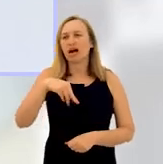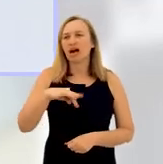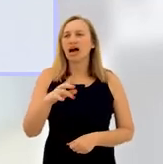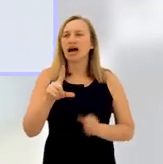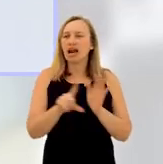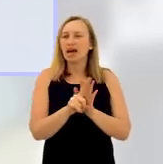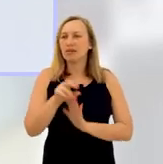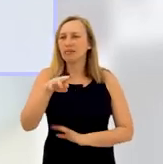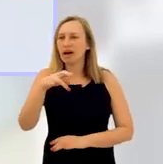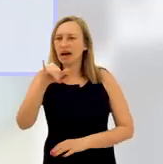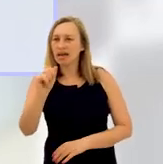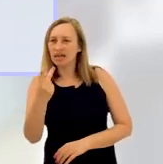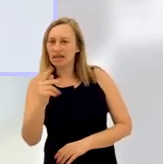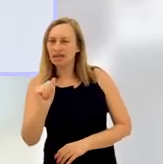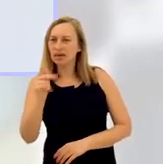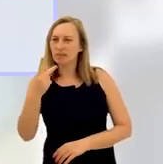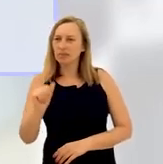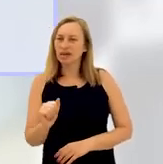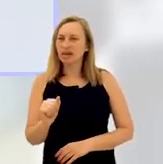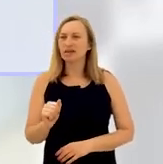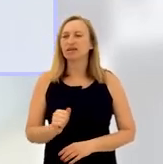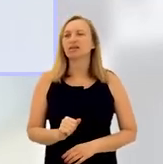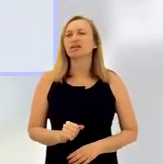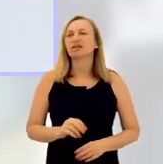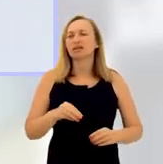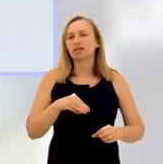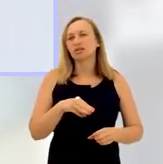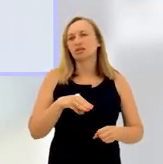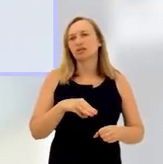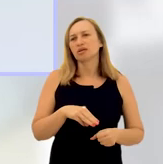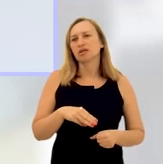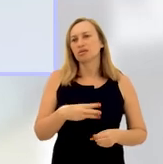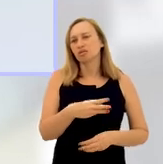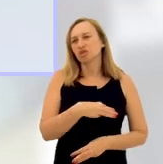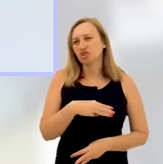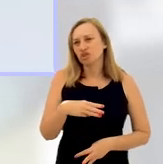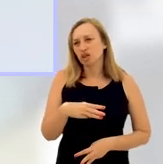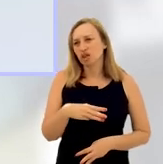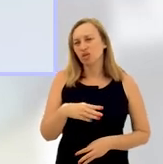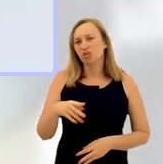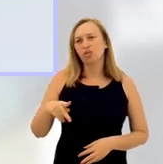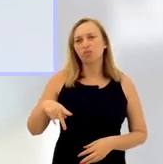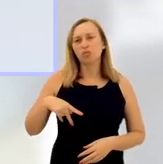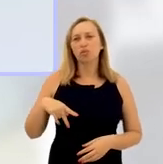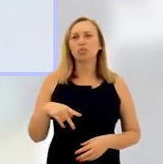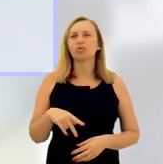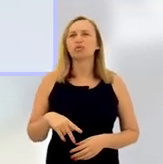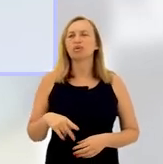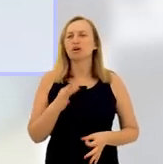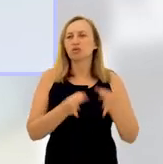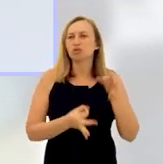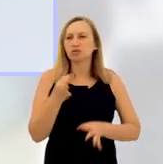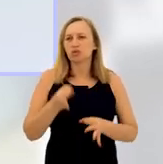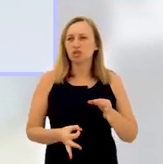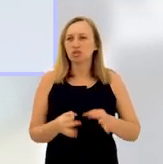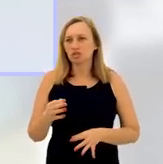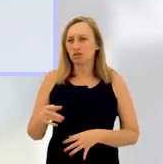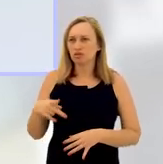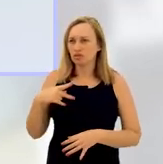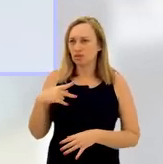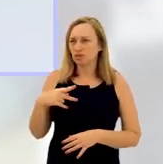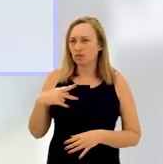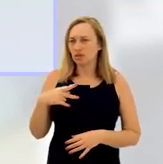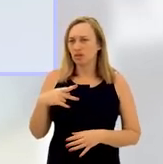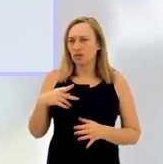A Lei Maria da Penha não exige a prévia oitiva do Ministério Público, né, para que o juiz defira essa ordem de proteção.